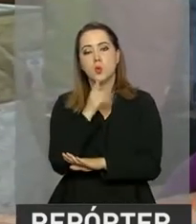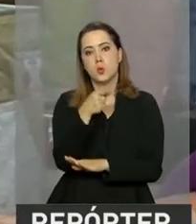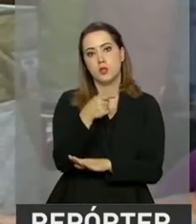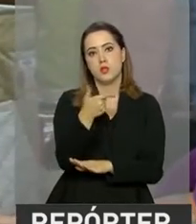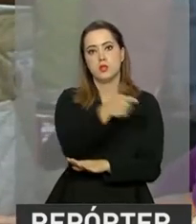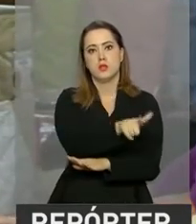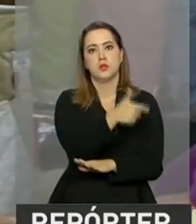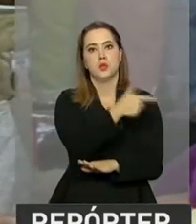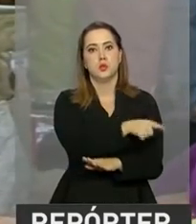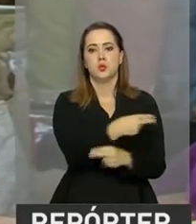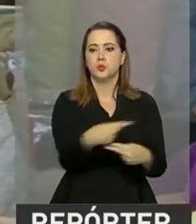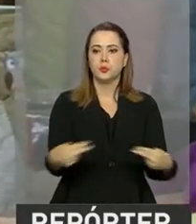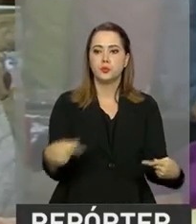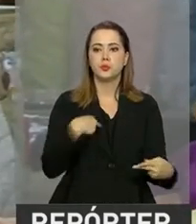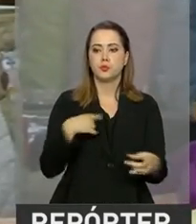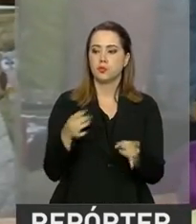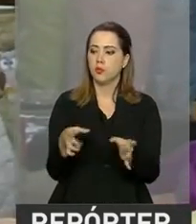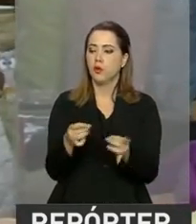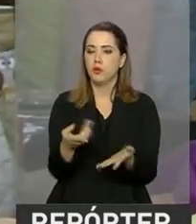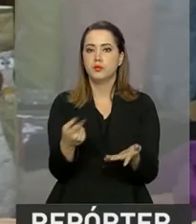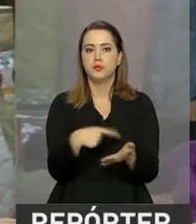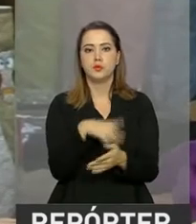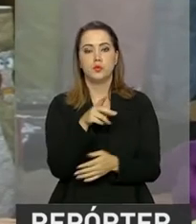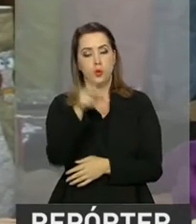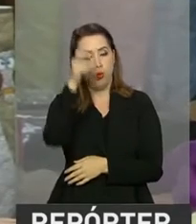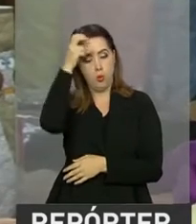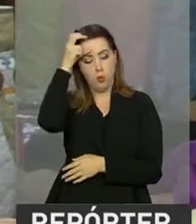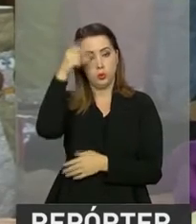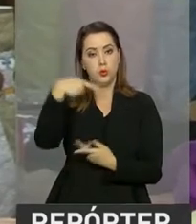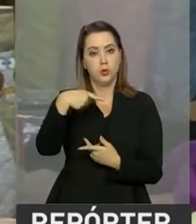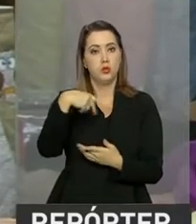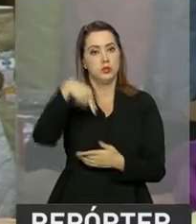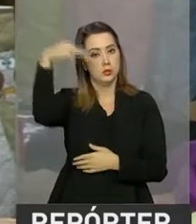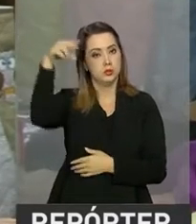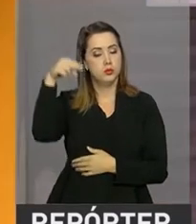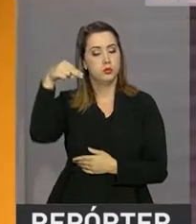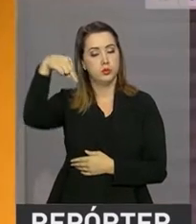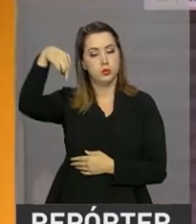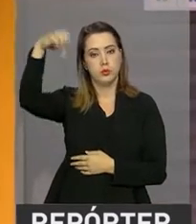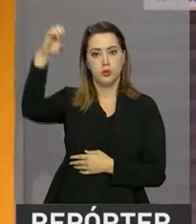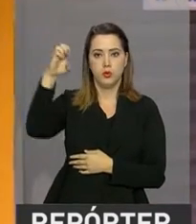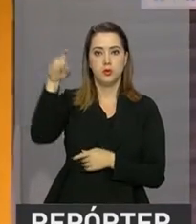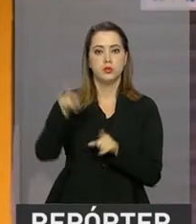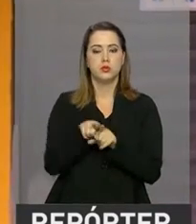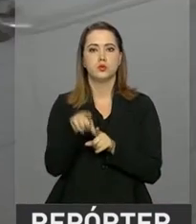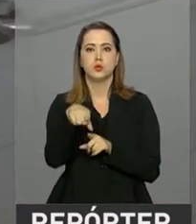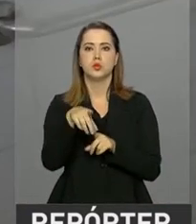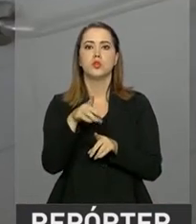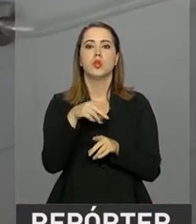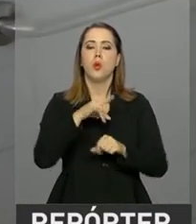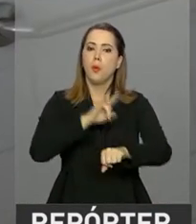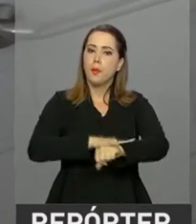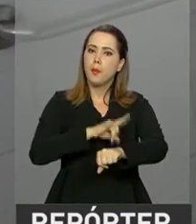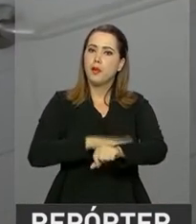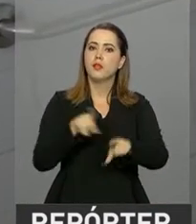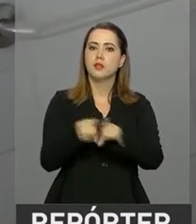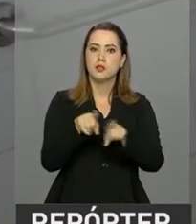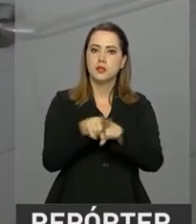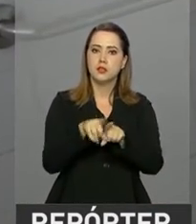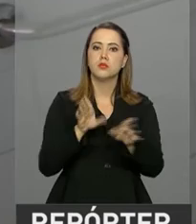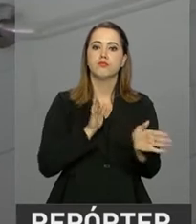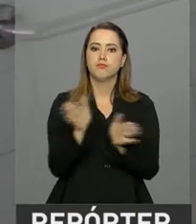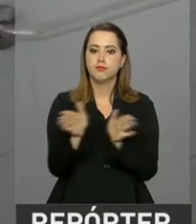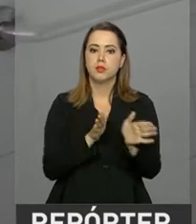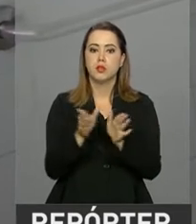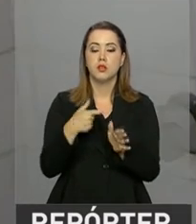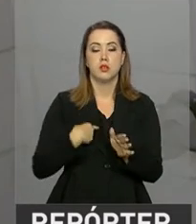restante das mercadorias, um pouco da cultura nordestina que a gente passa aqui dentro. Os banheiros também são adaptados, com barras